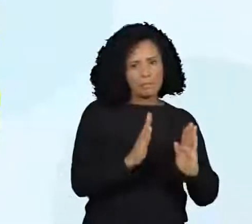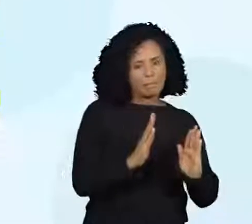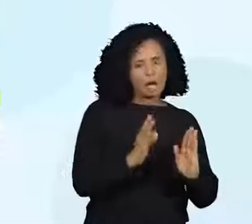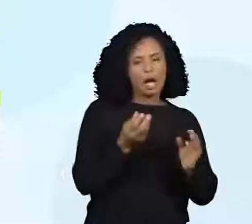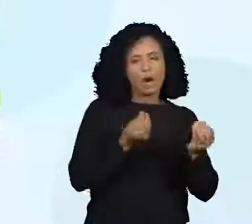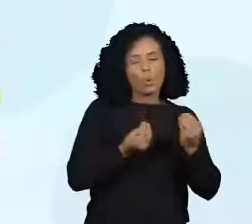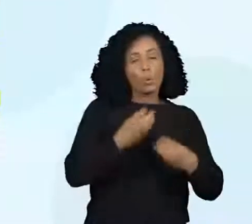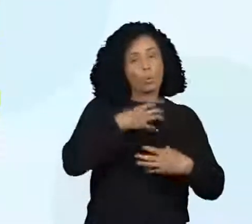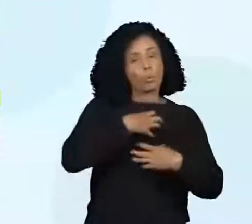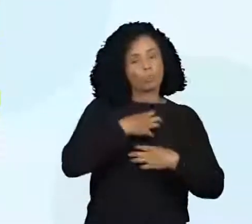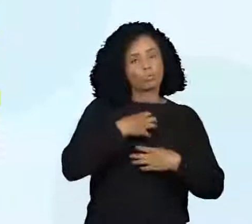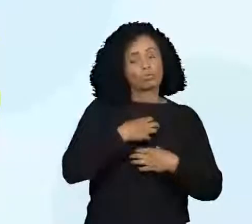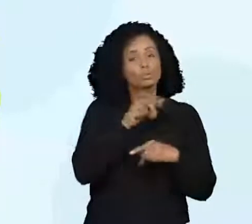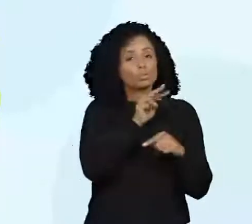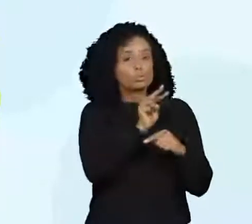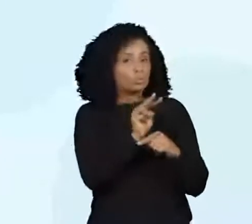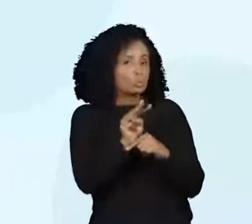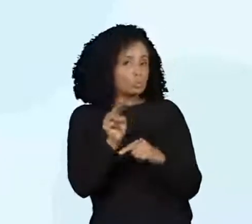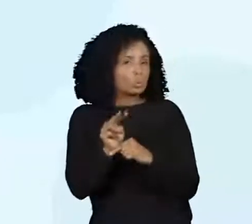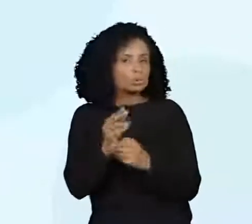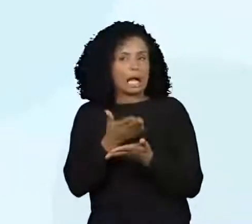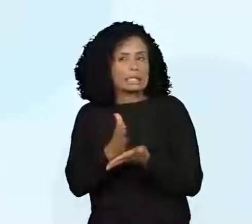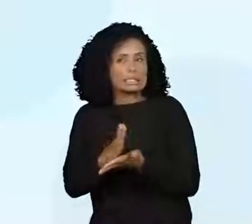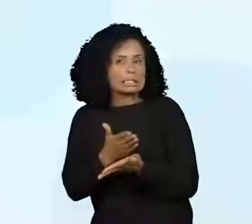lixos devem ser